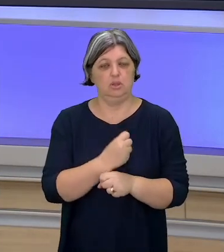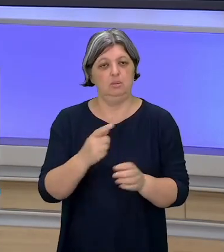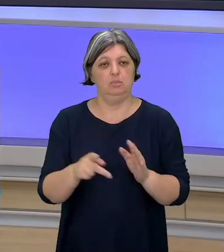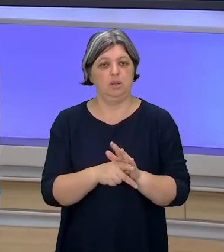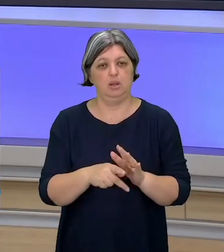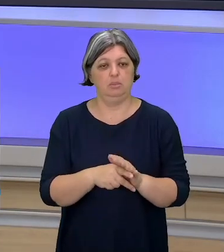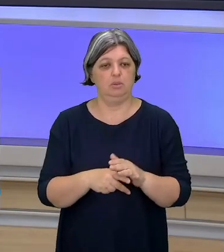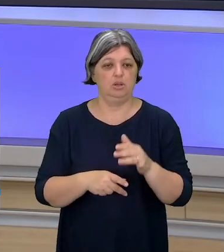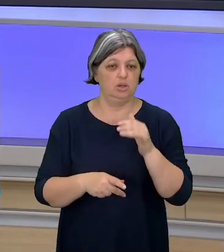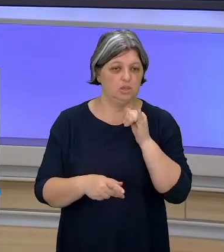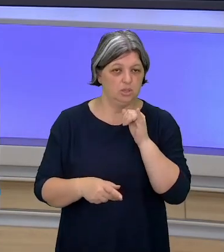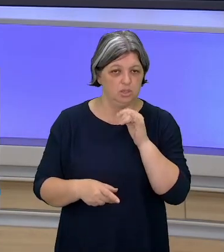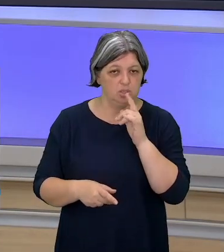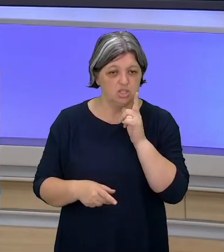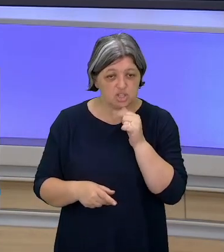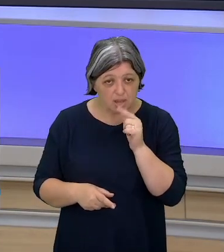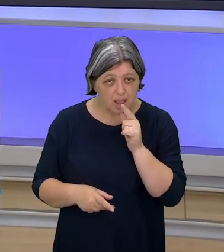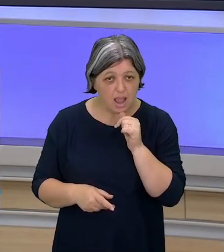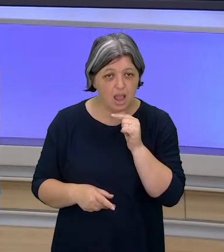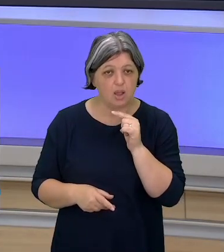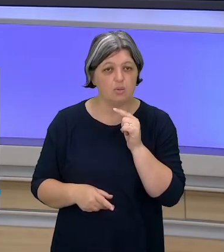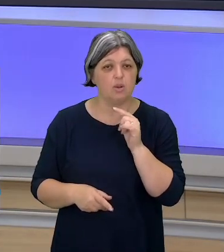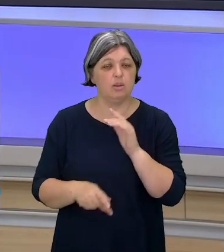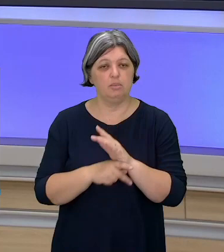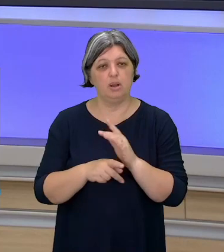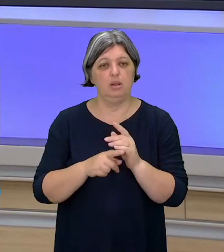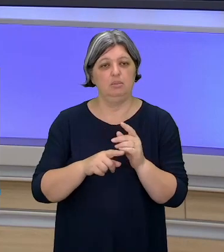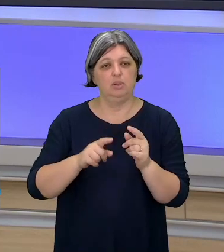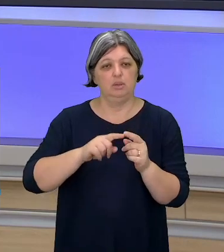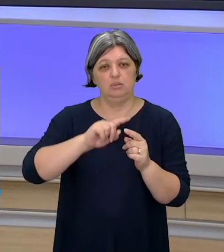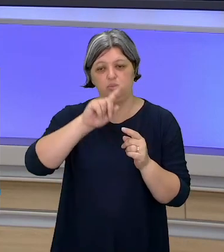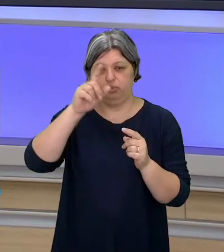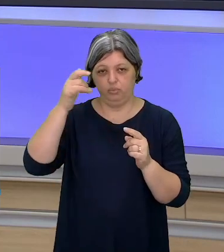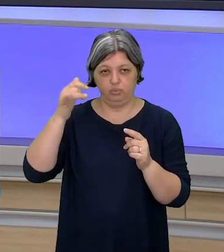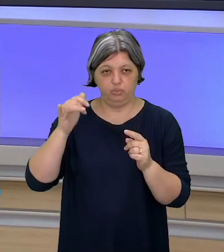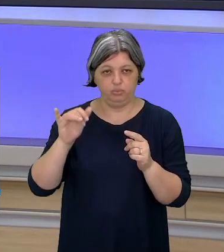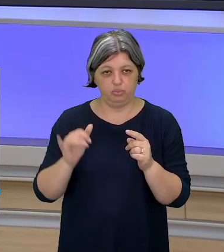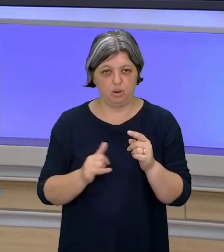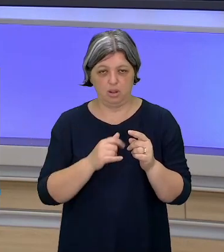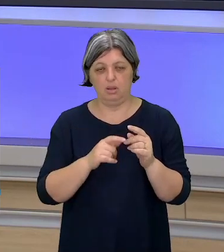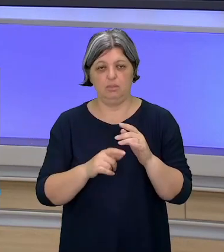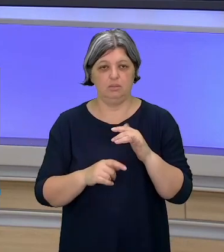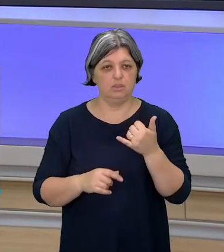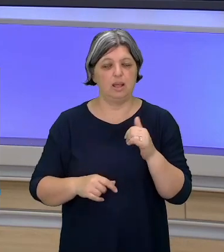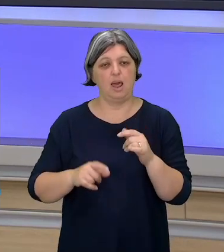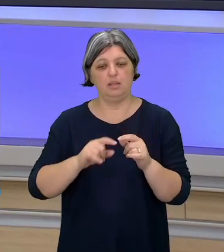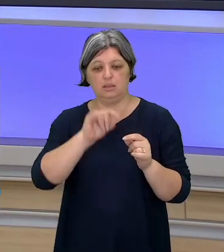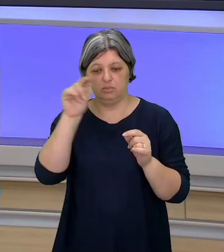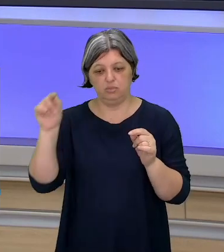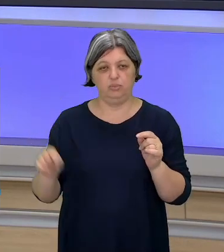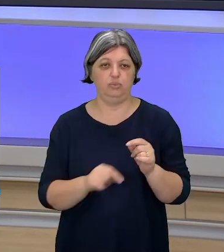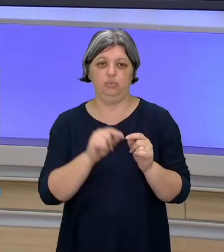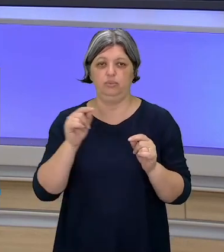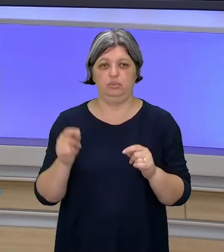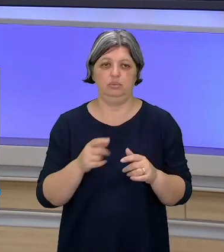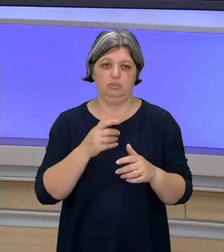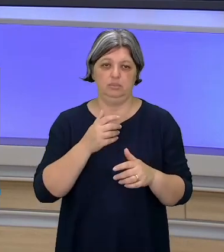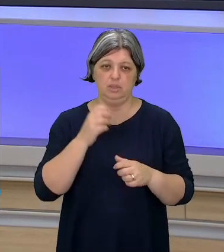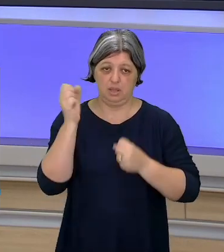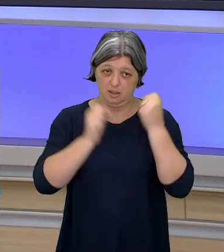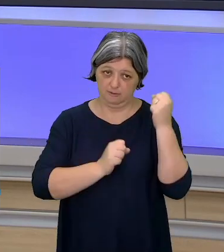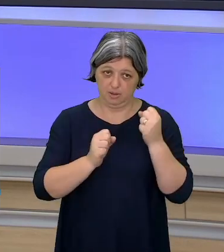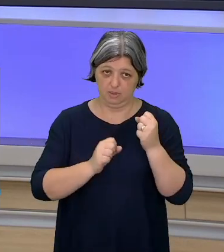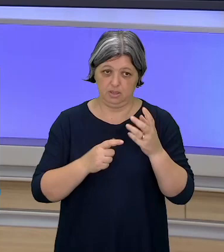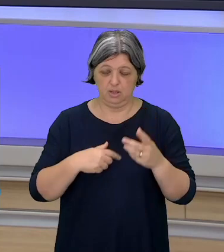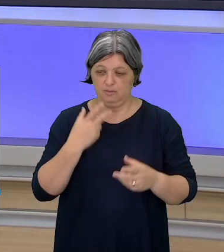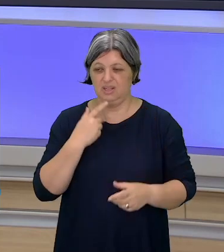tenho interesse, mano, que eu não quero dizer que o BO é meu. Eu não quero pegar esse BO pra mim e falar, ai, gente, mouse, fui eu.